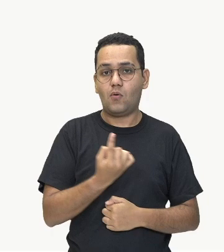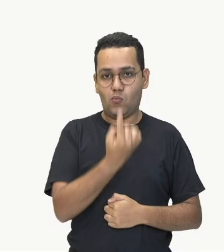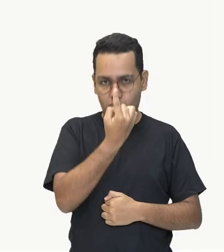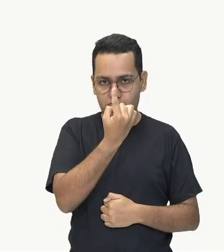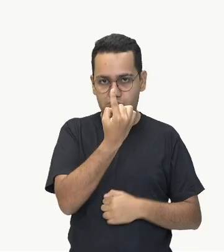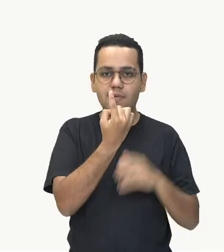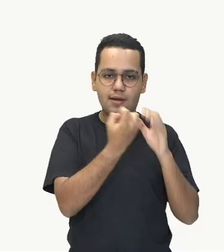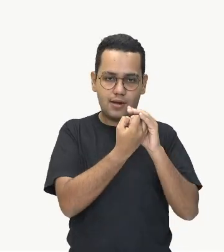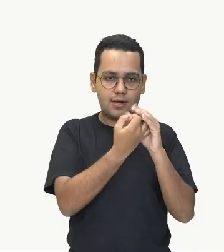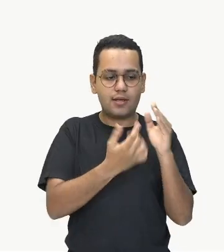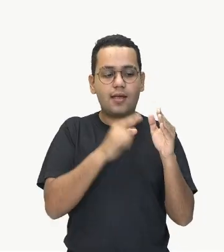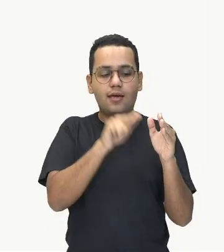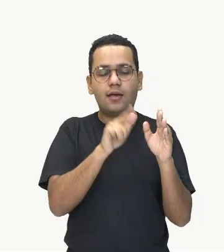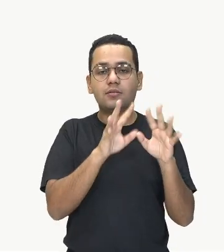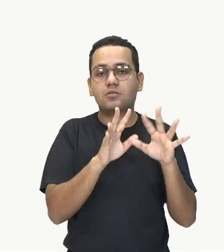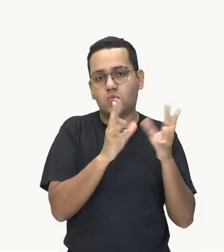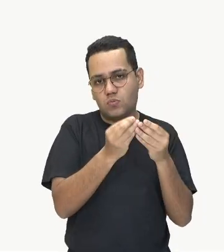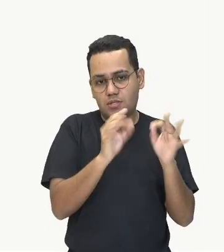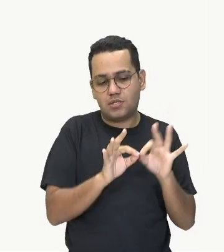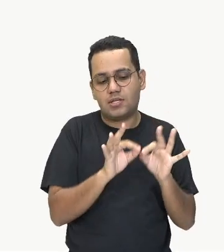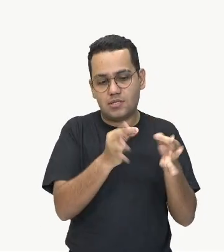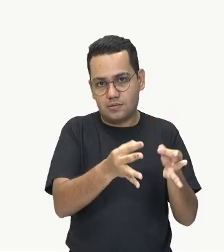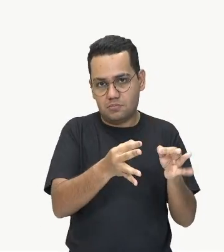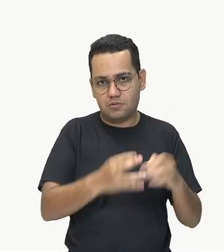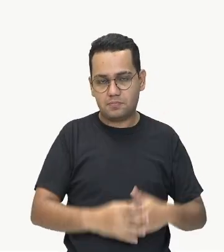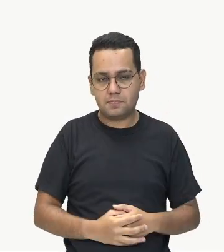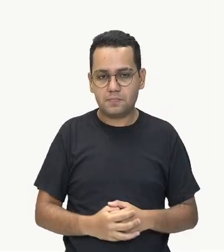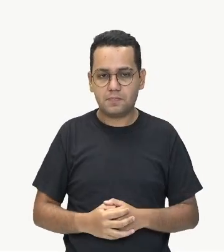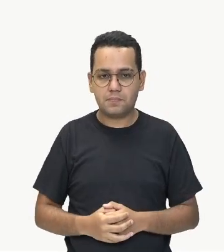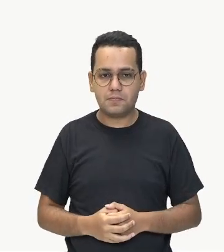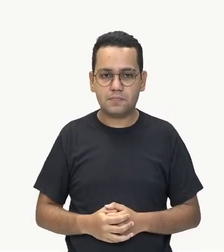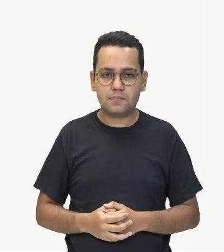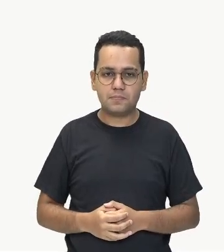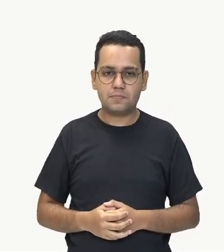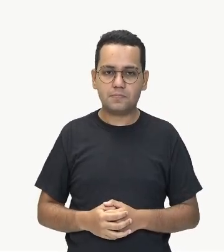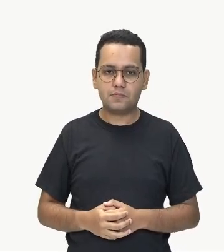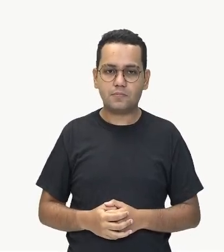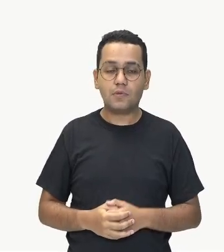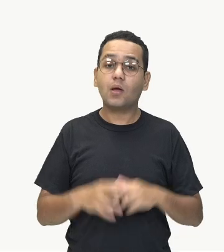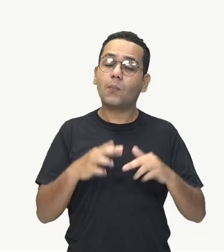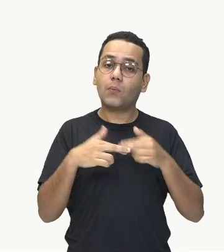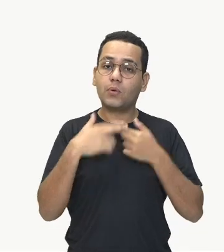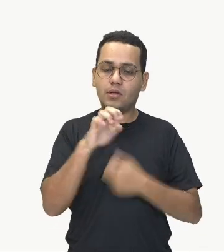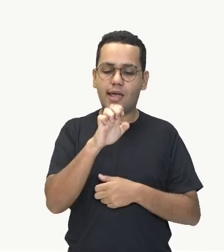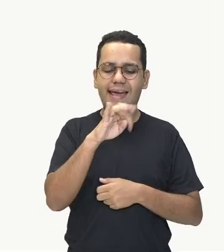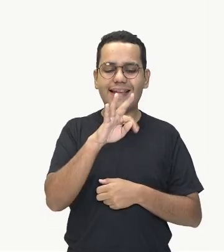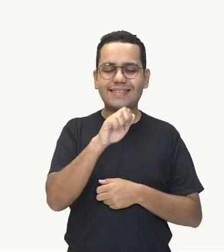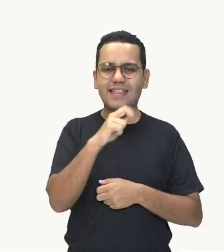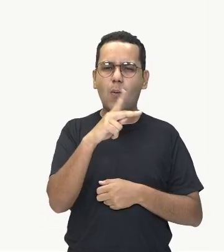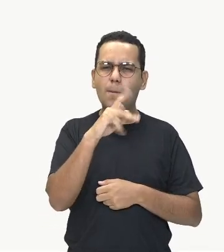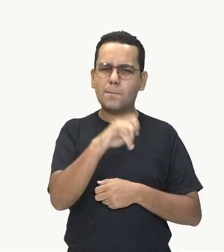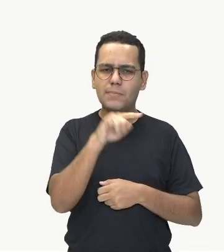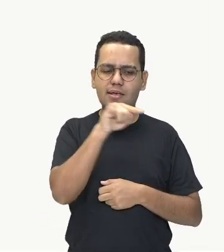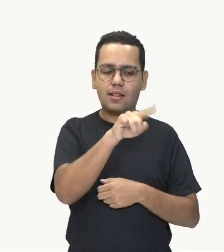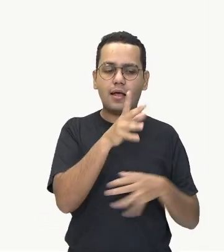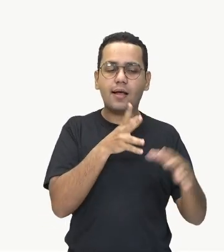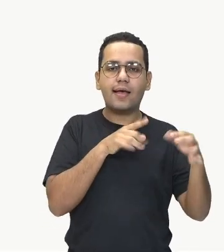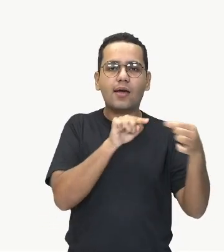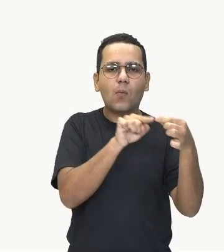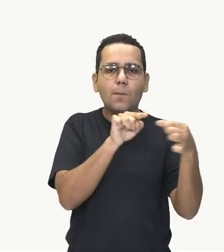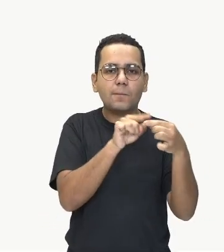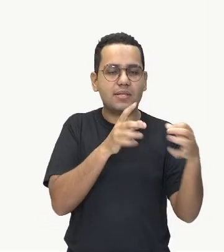substância simples que a entalpia desse cara é igual a zero então eu não preciso nem